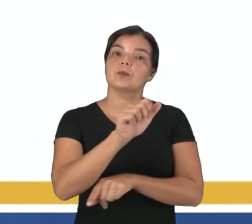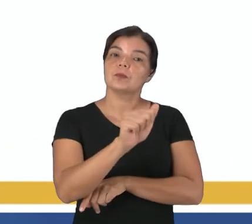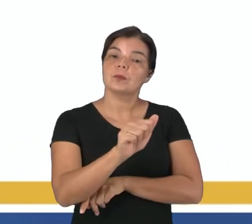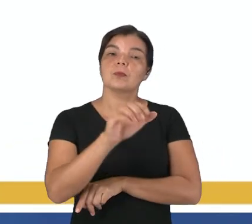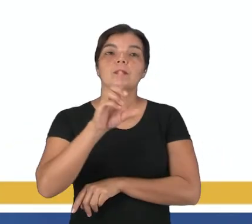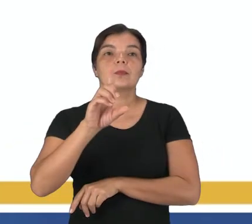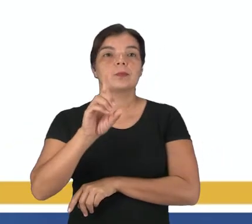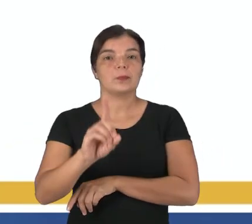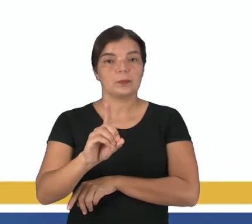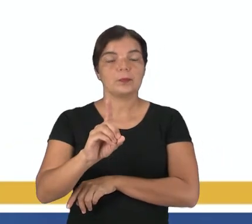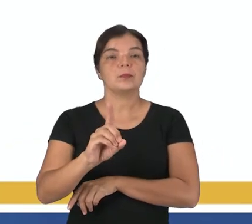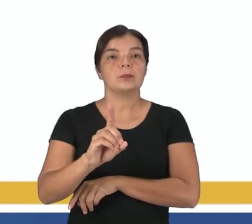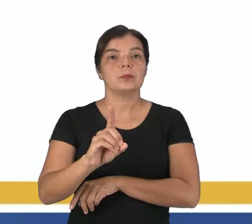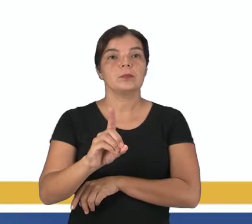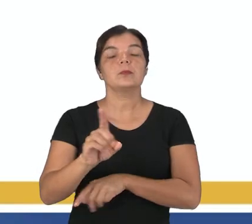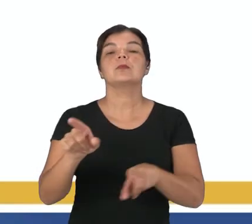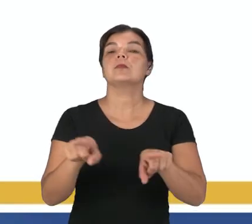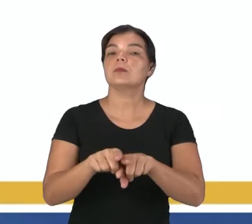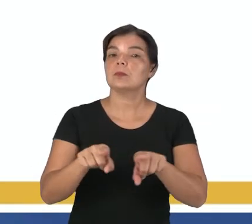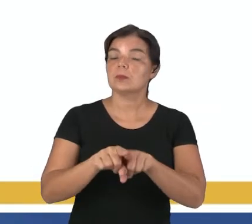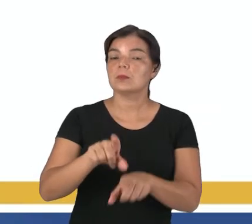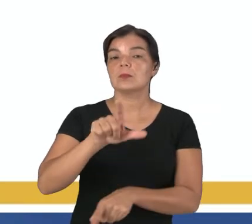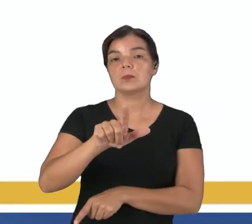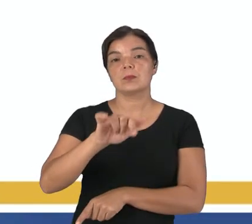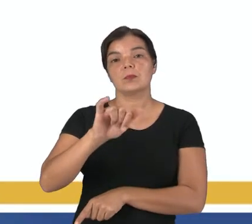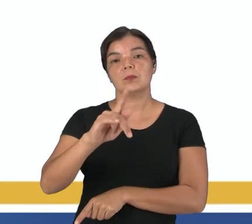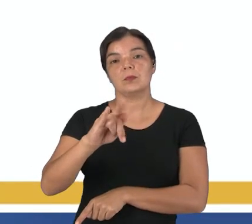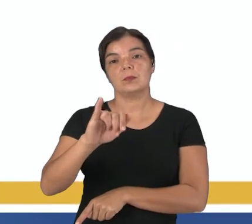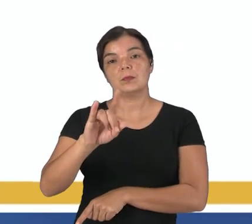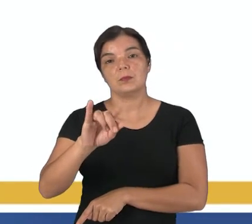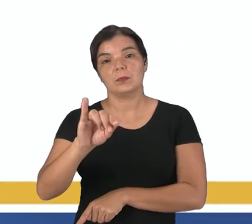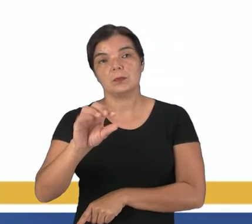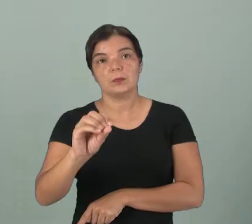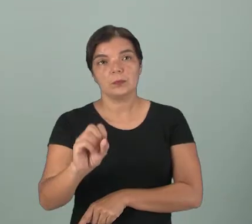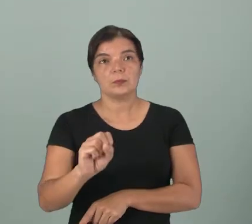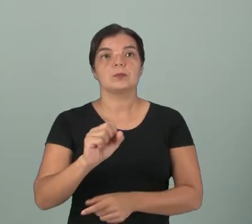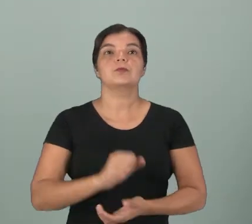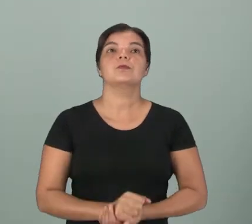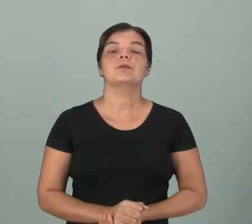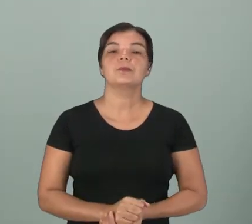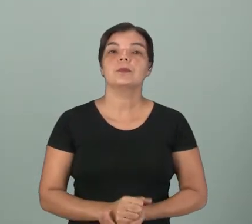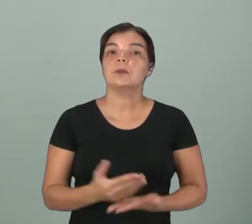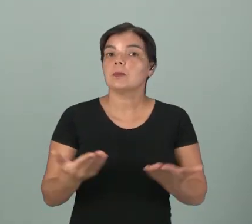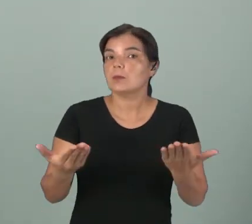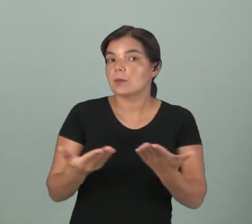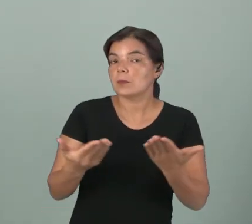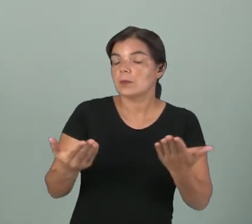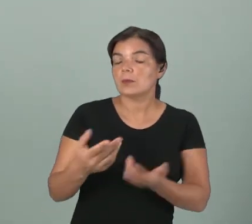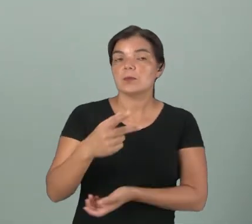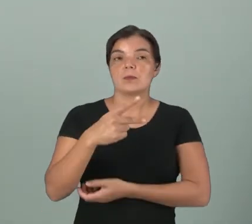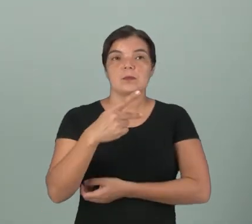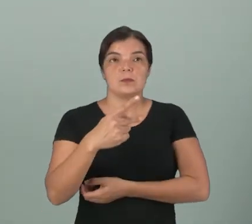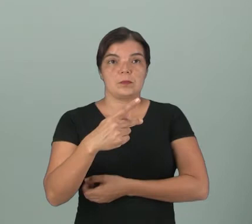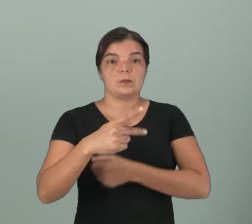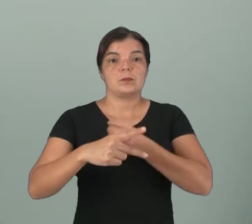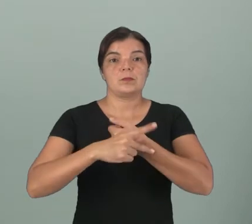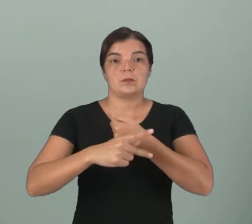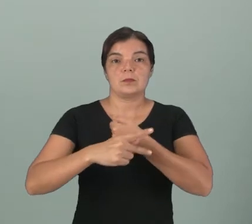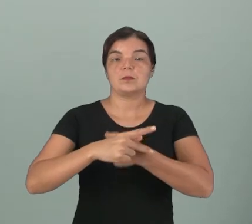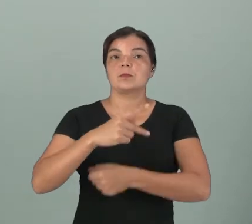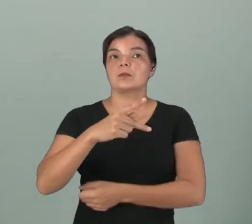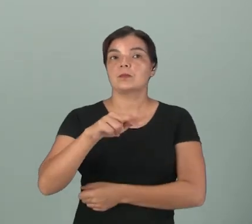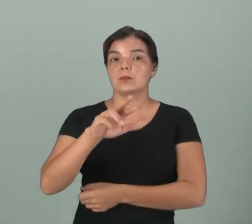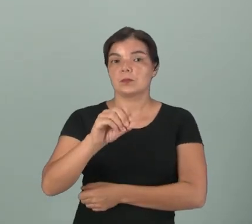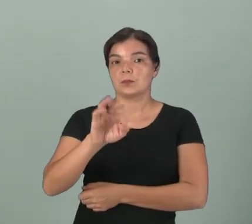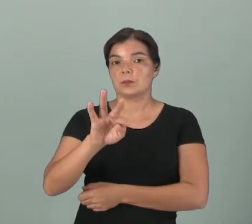algumas vitaminas como a vitamina A vitamina D são classificadas como lipídeos o bom é temos